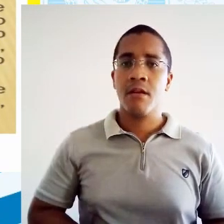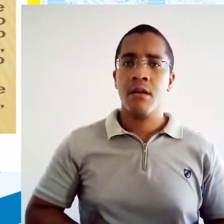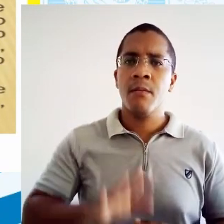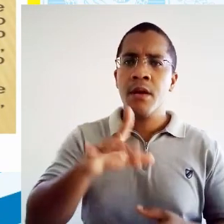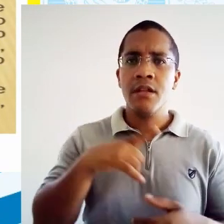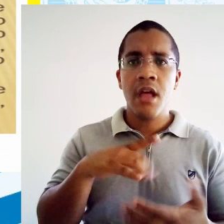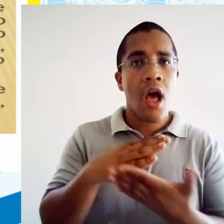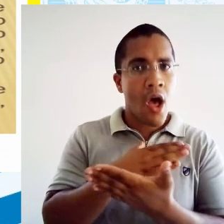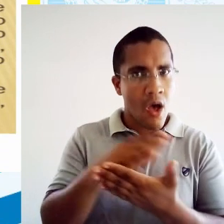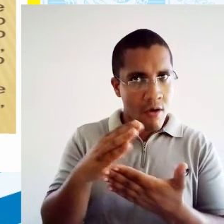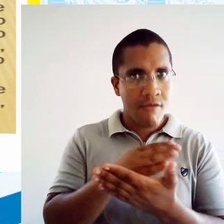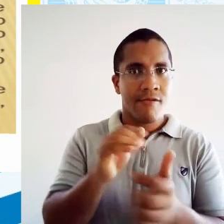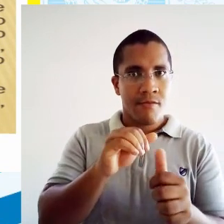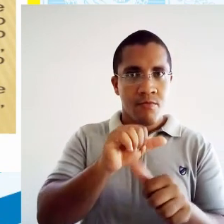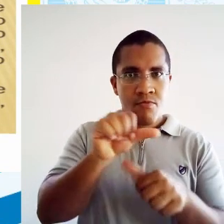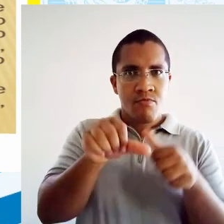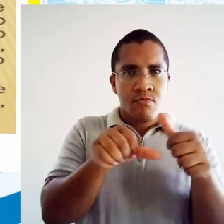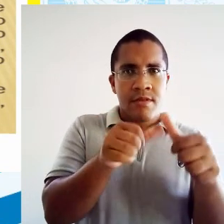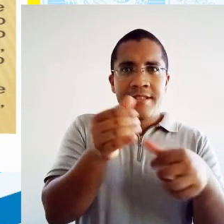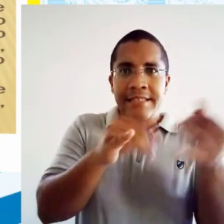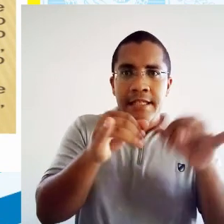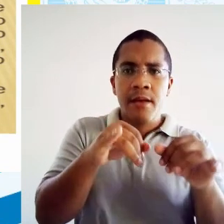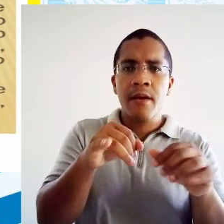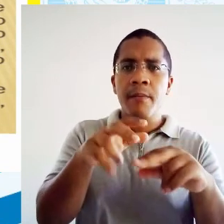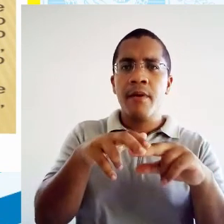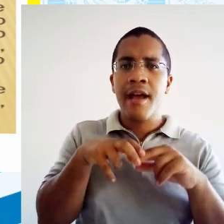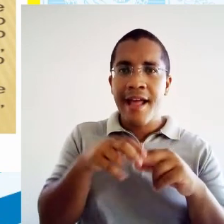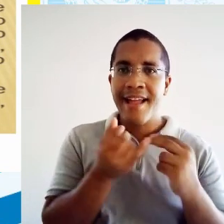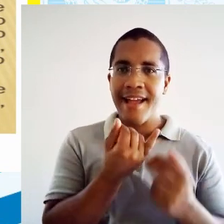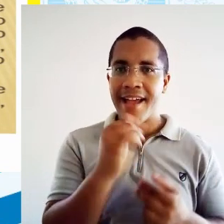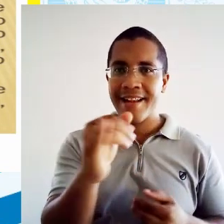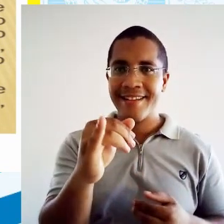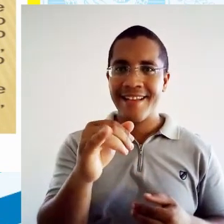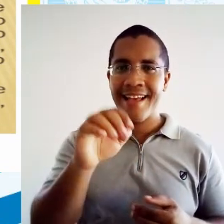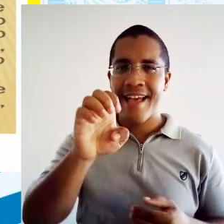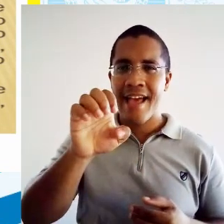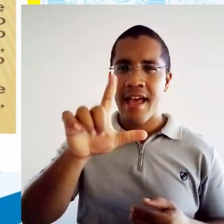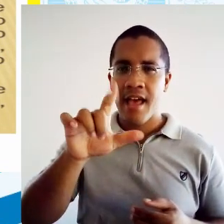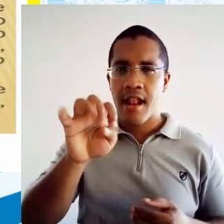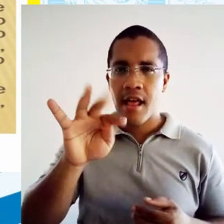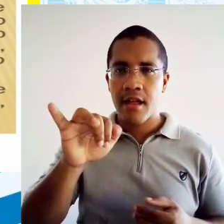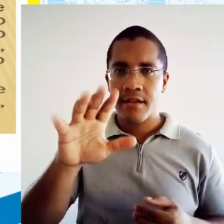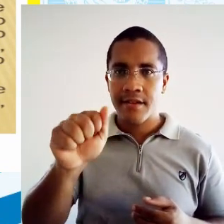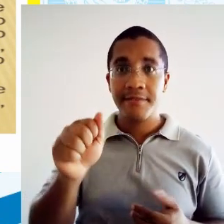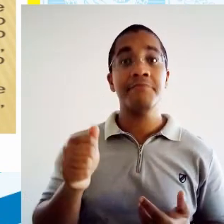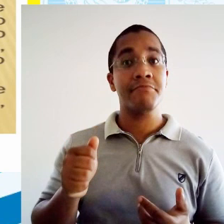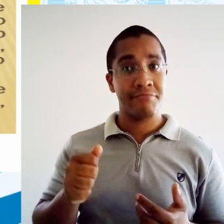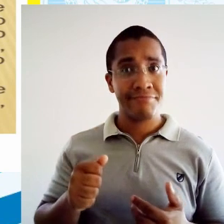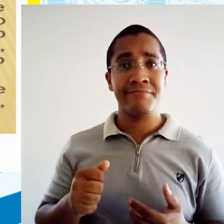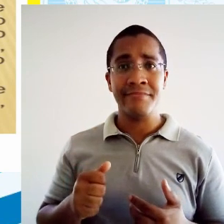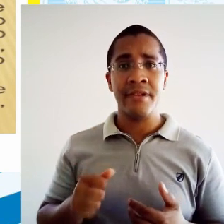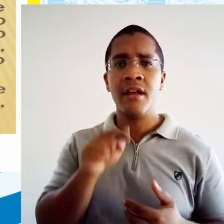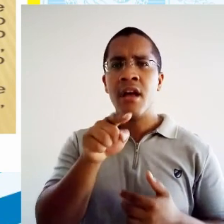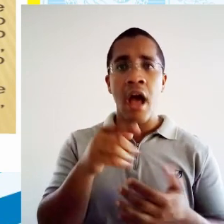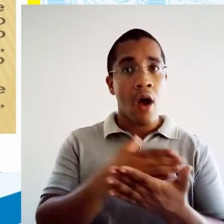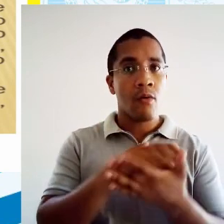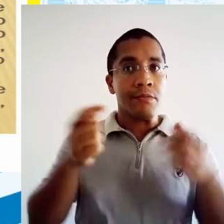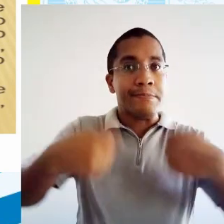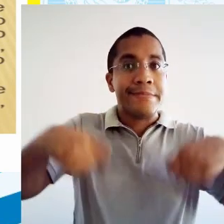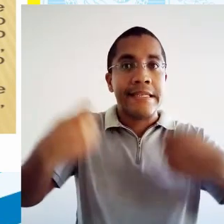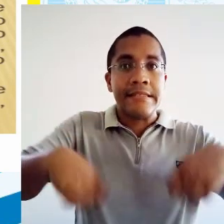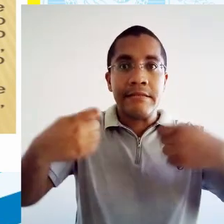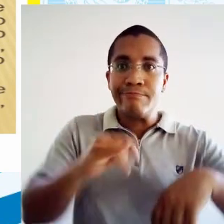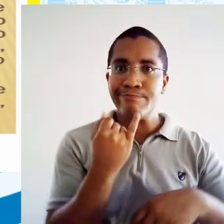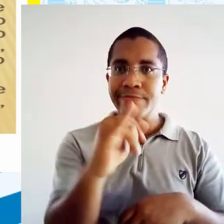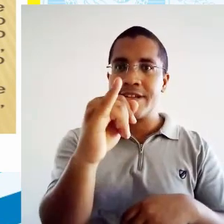Transformações químicas por ação da corrente elétrica. Algumas substâncias elas necessitam da energia elétrica para